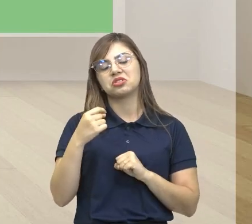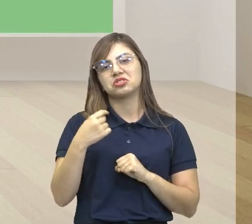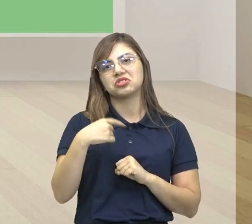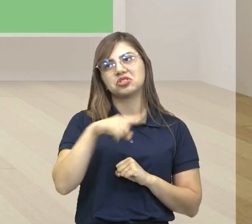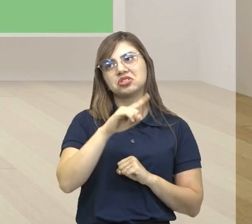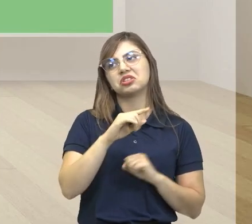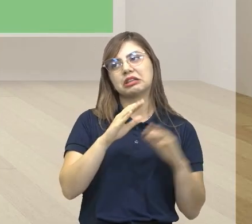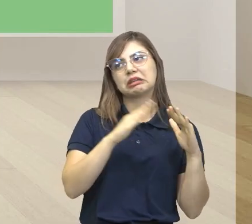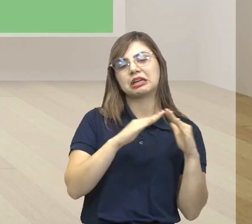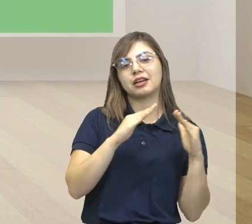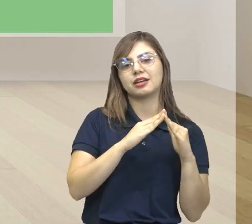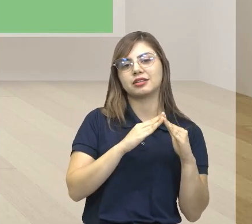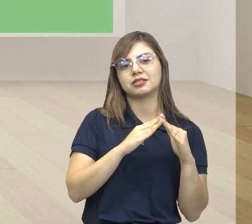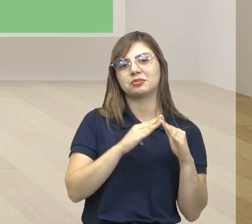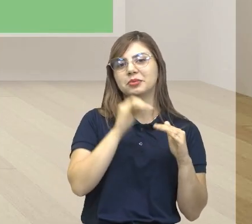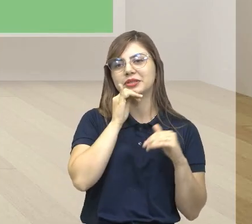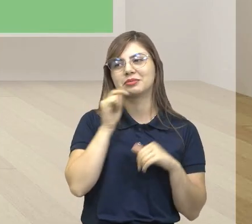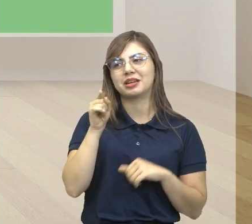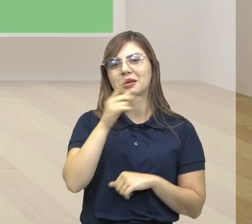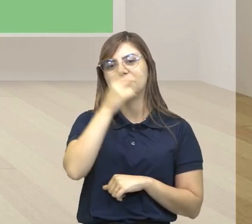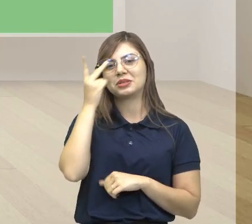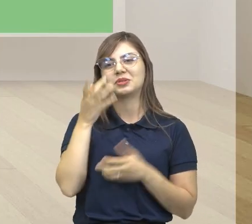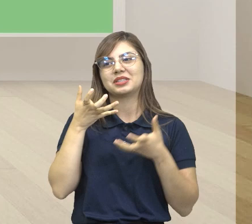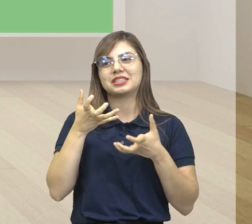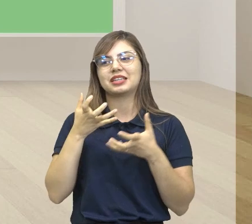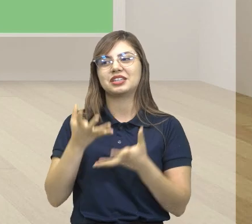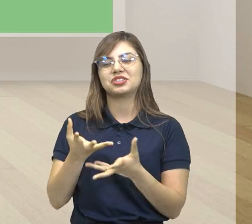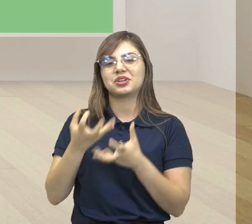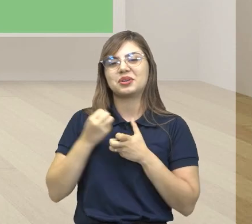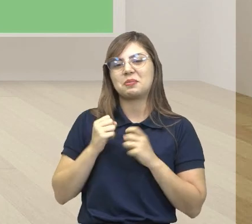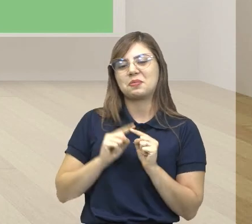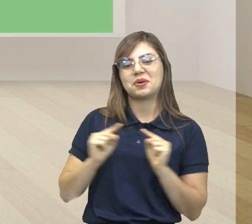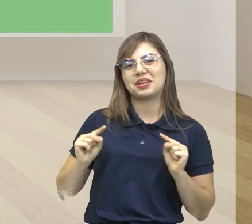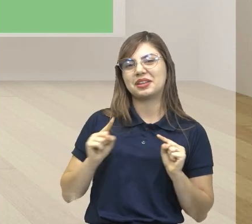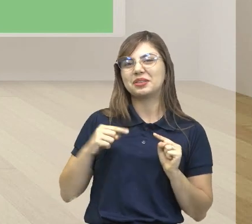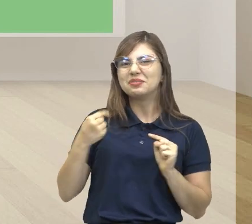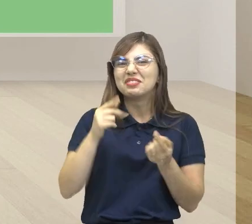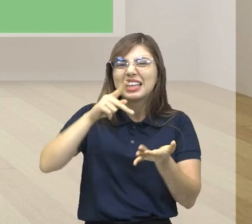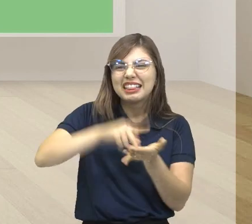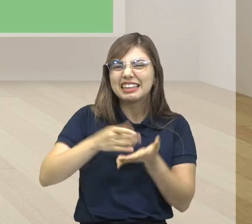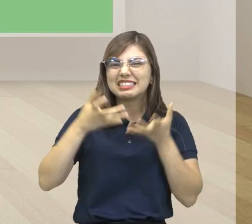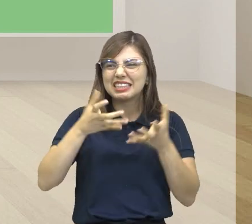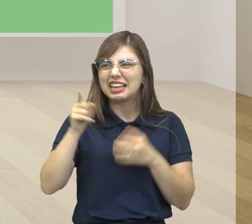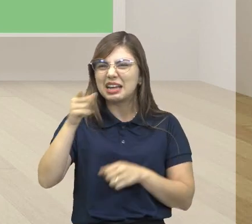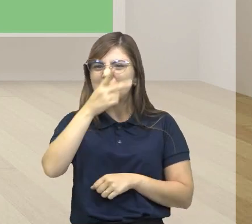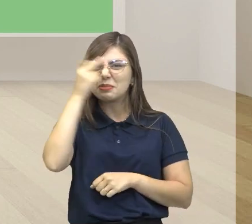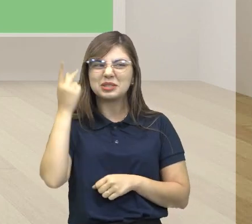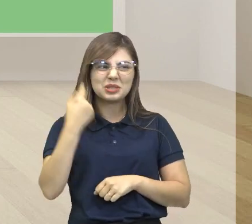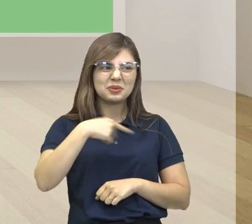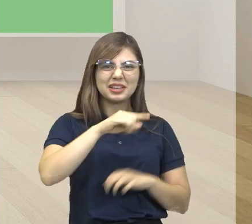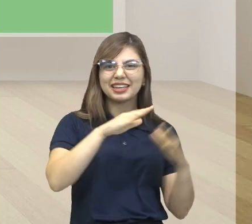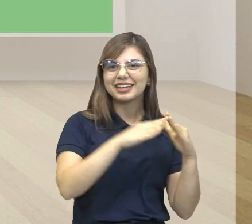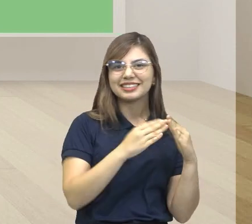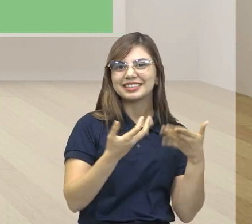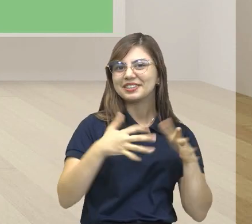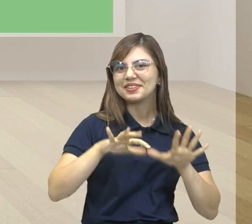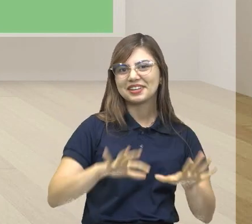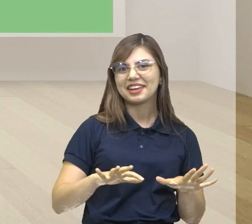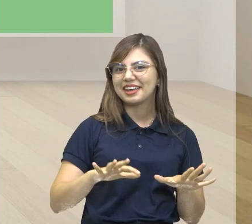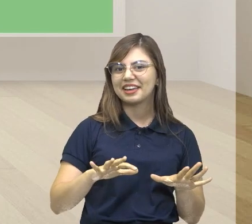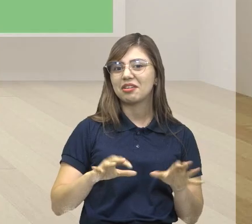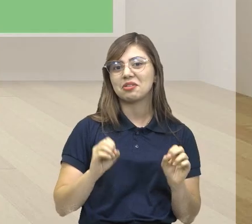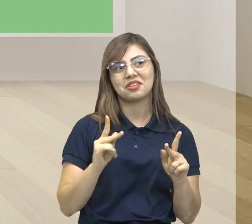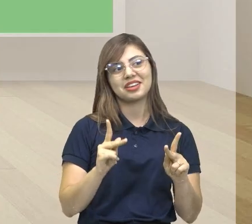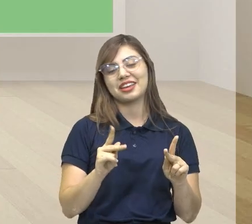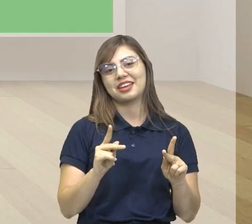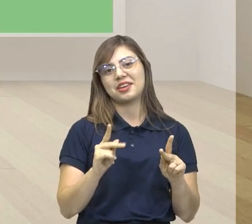assim, para que a outra pessoa se sinta acolhida, mas a gente não quer que a pessoa vá, a pessoa também não vai, e tá tudo certo, a gente se entende. Se você for falar